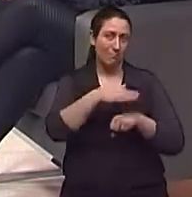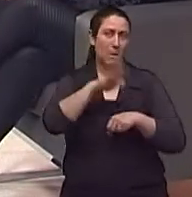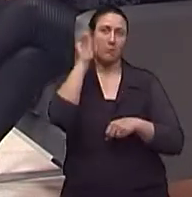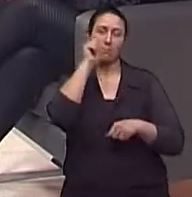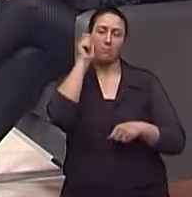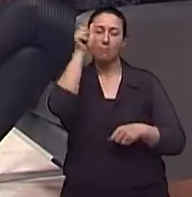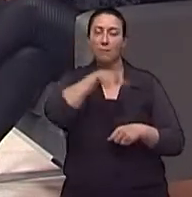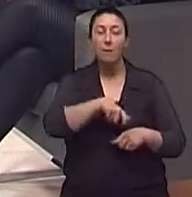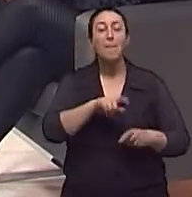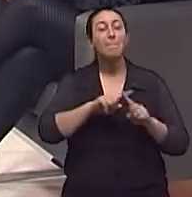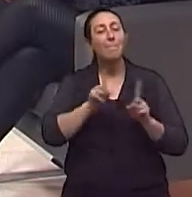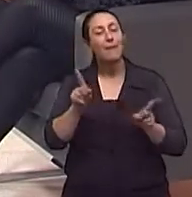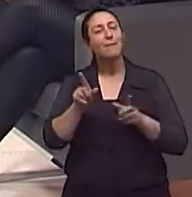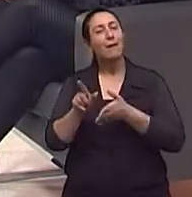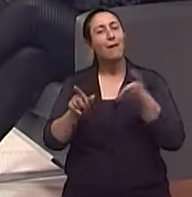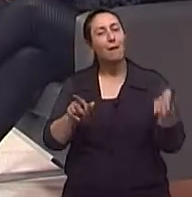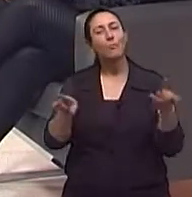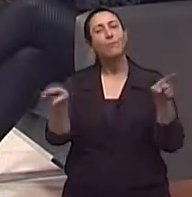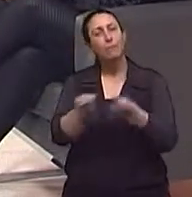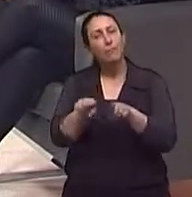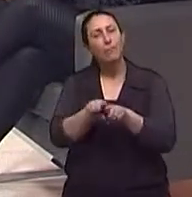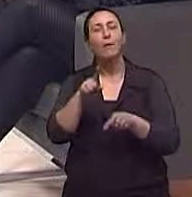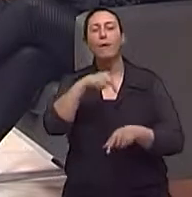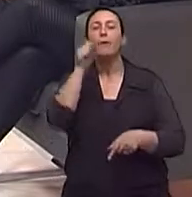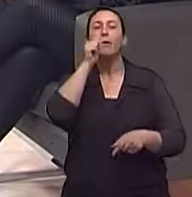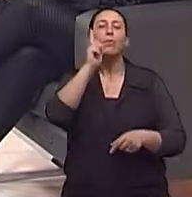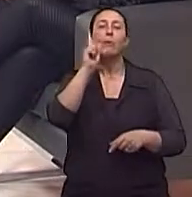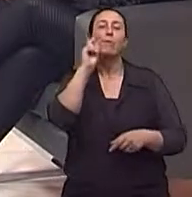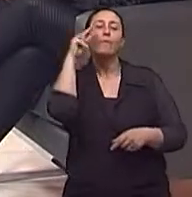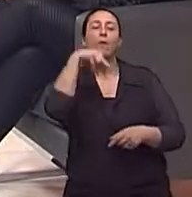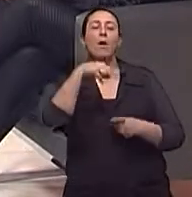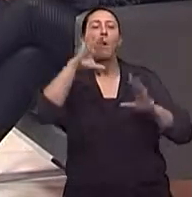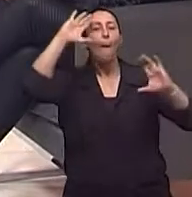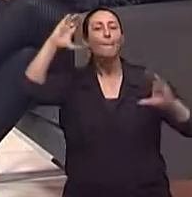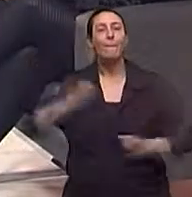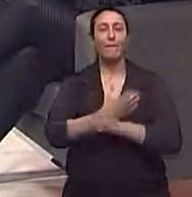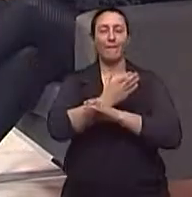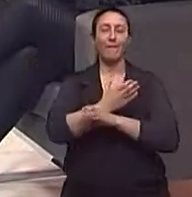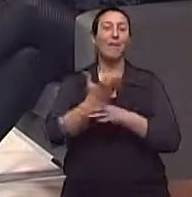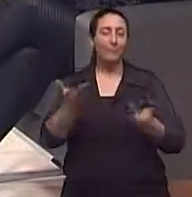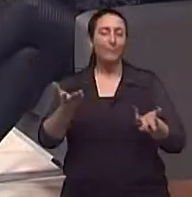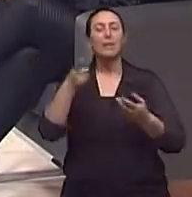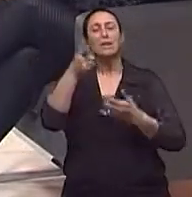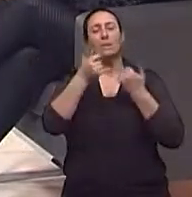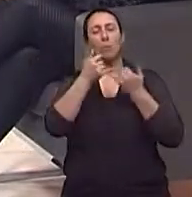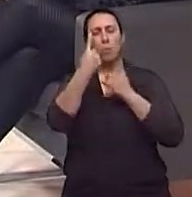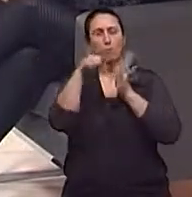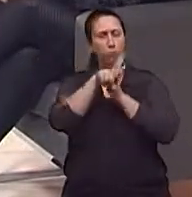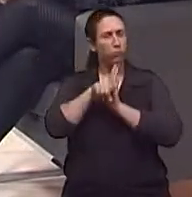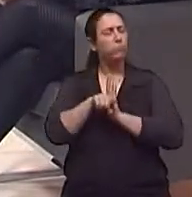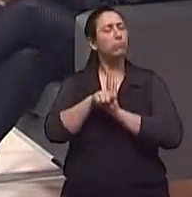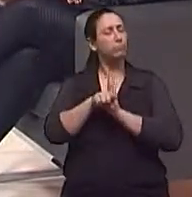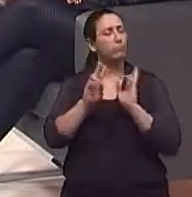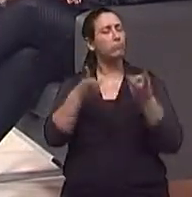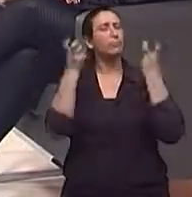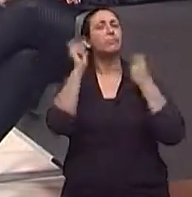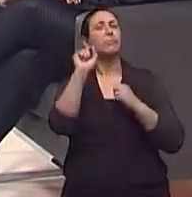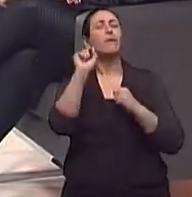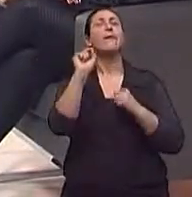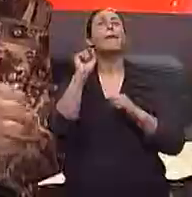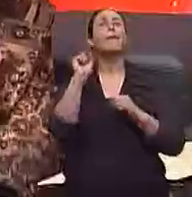saúde mas também porque elas não são vistas na integralidade então um dado surpreendente também que quem